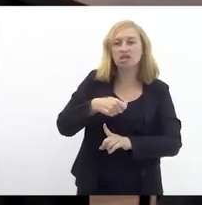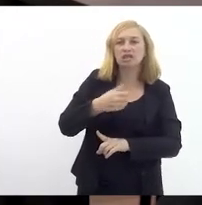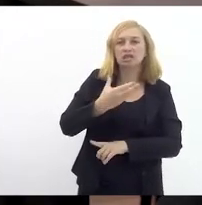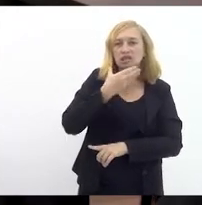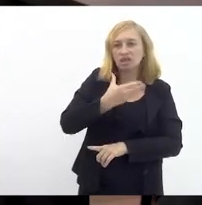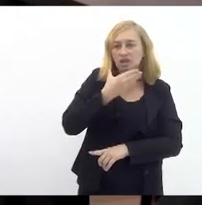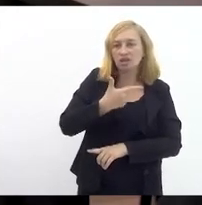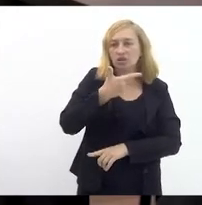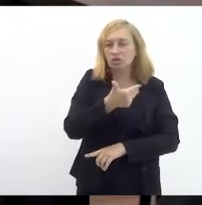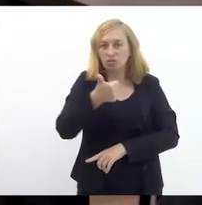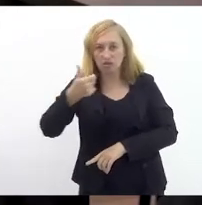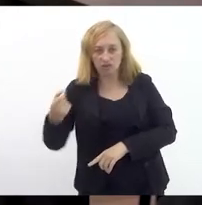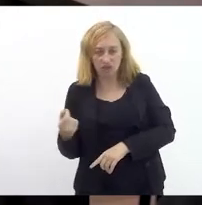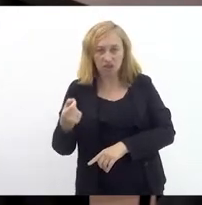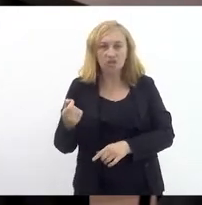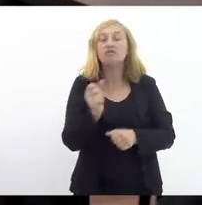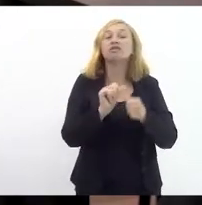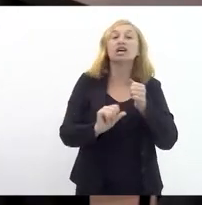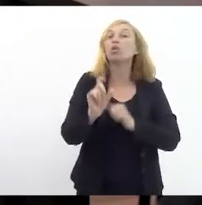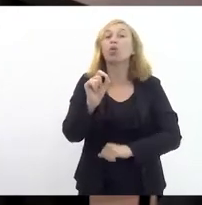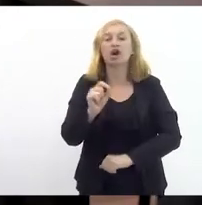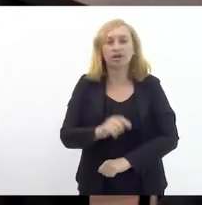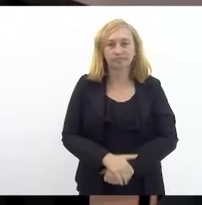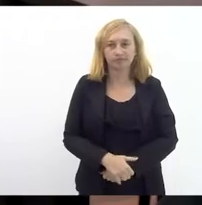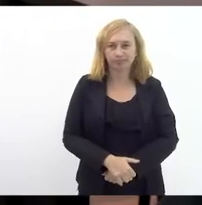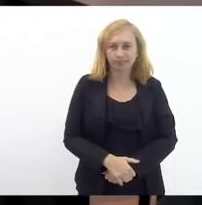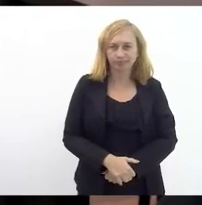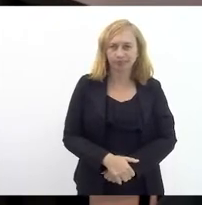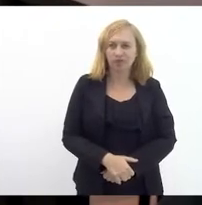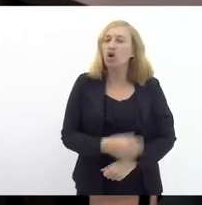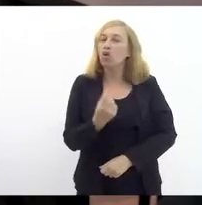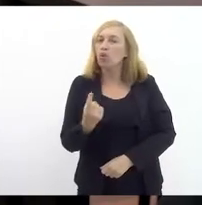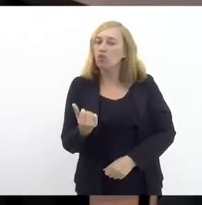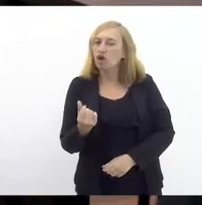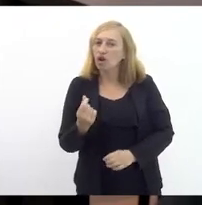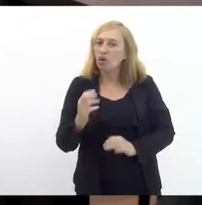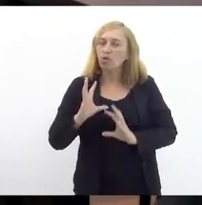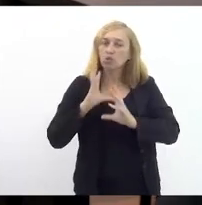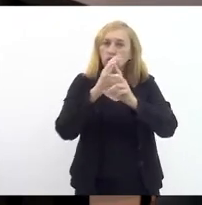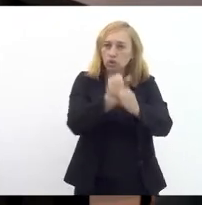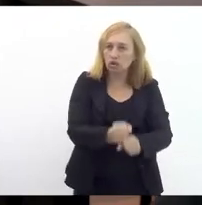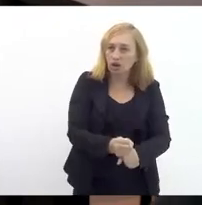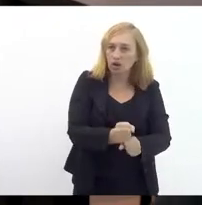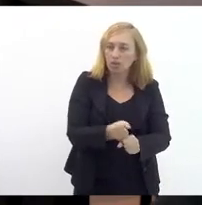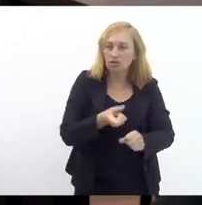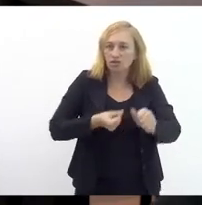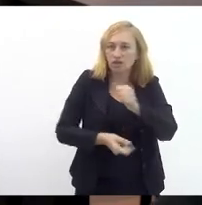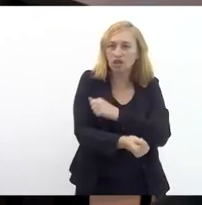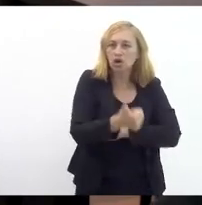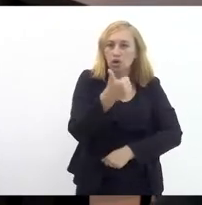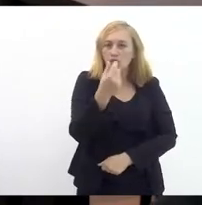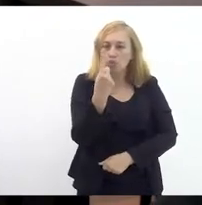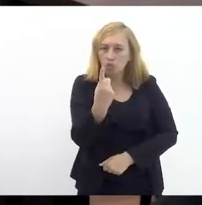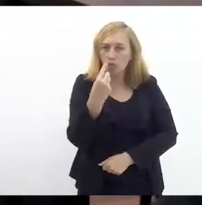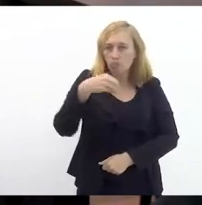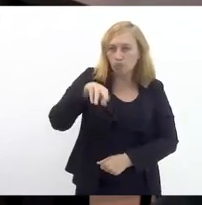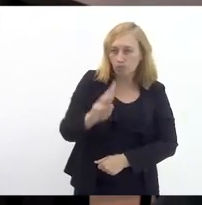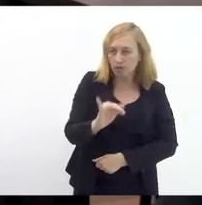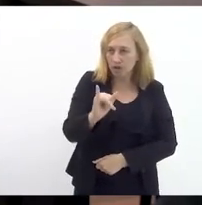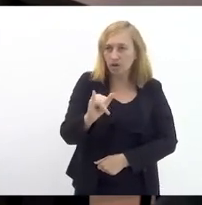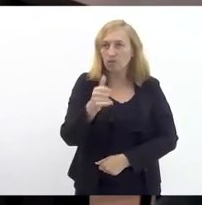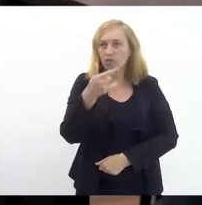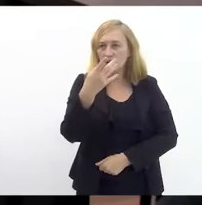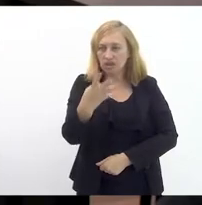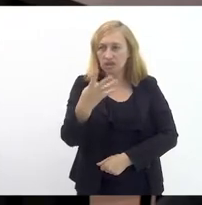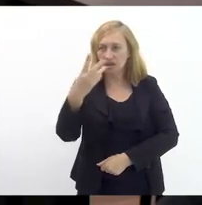31/12/2020, foi feito o valor total de investimento de R$